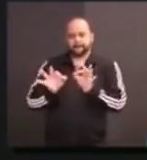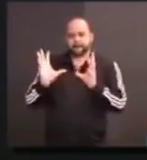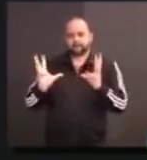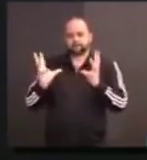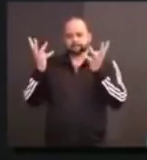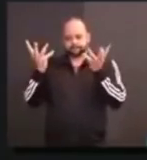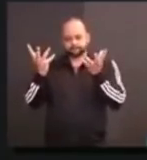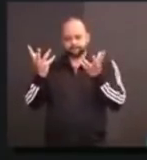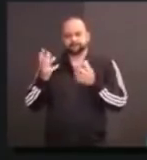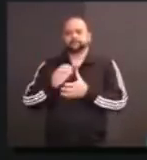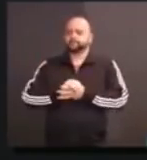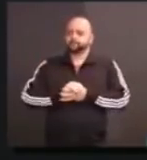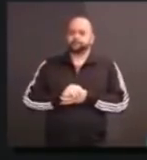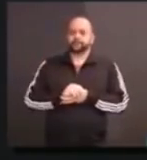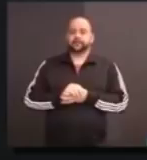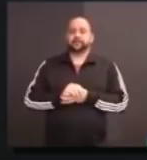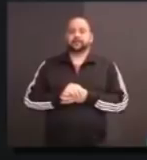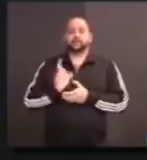para que o